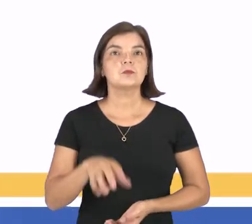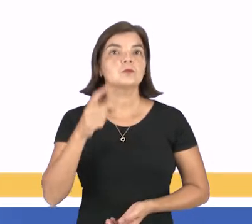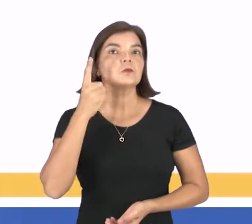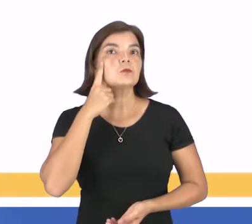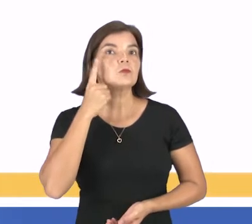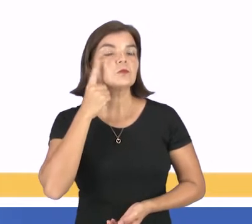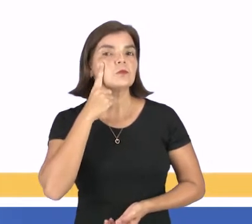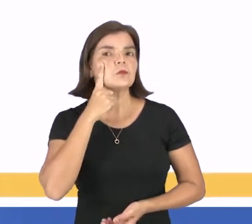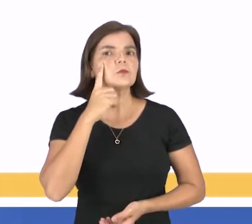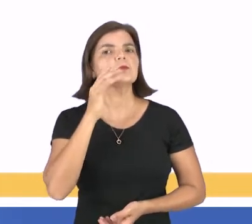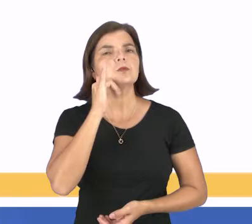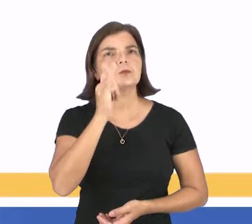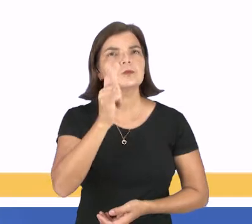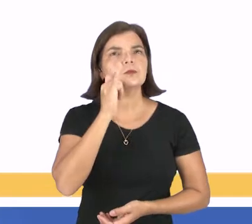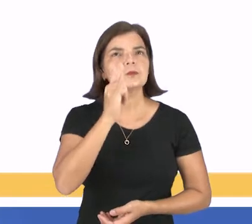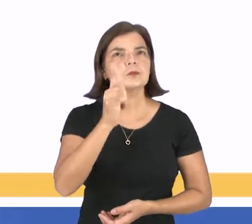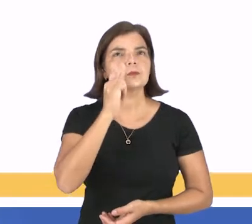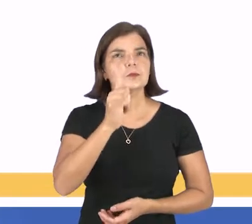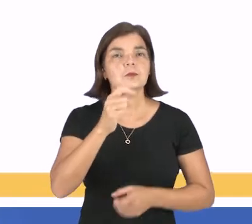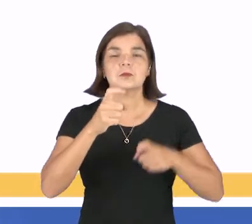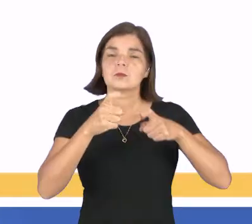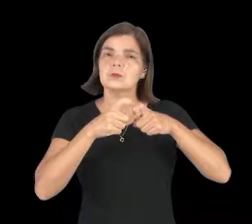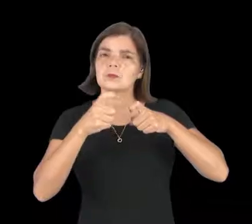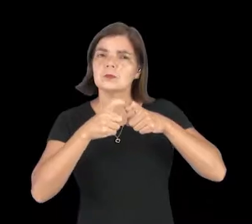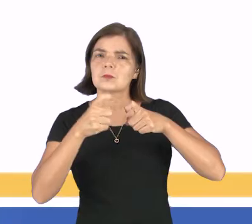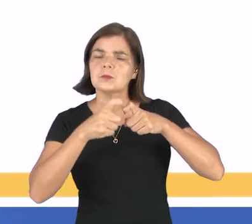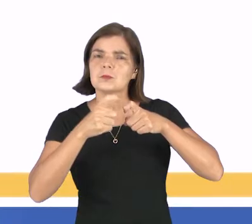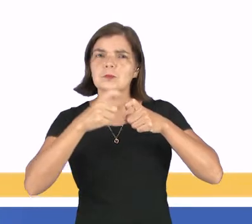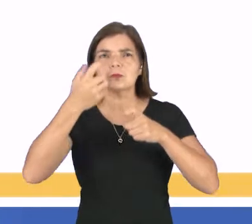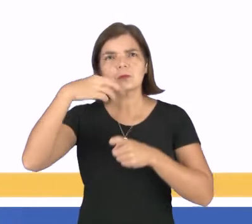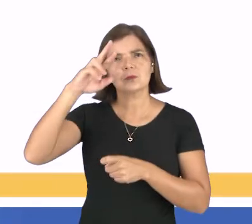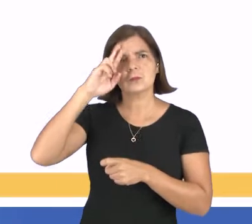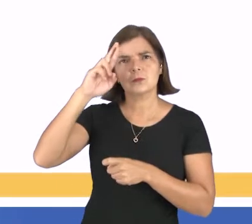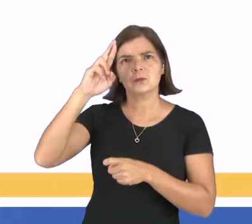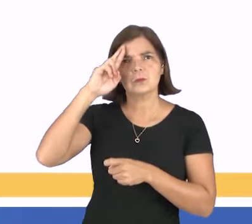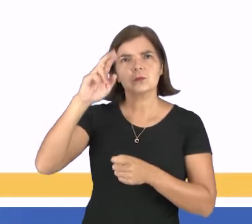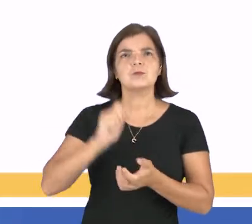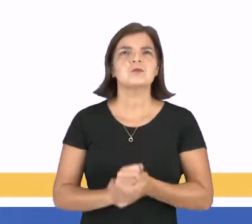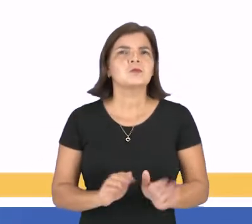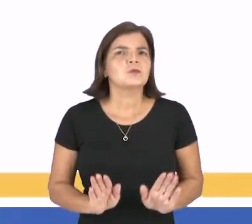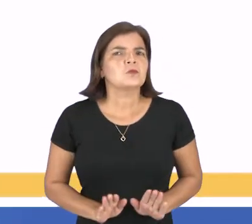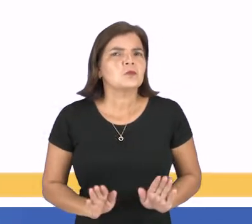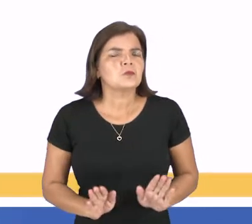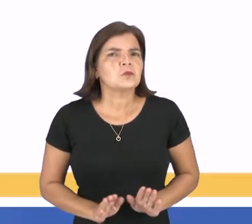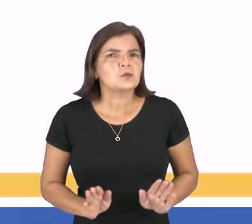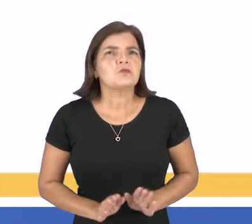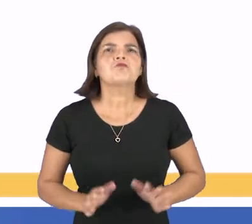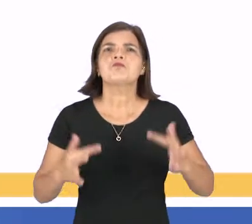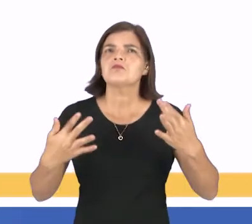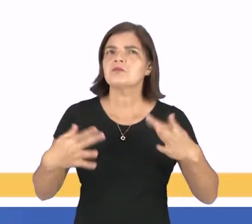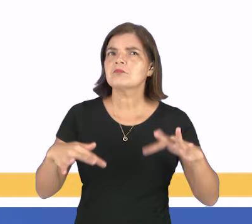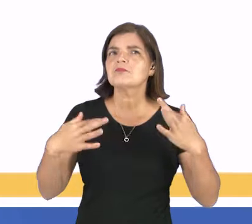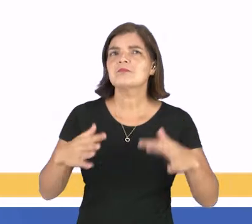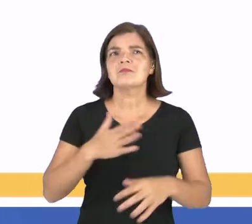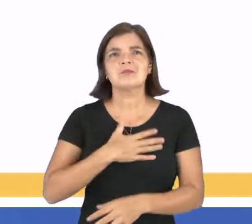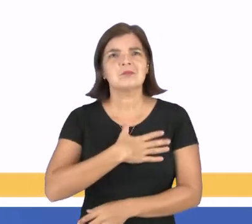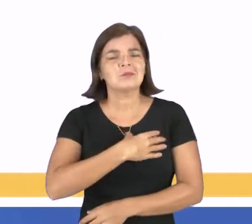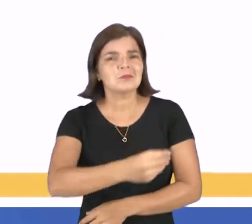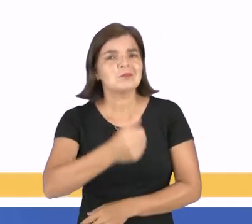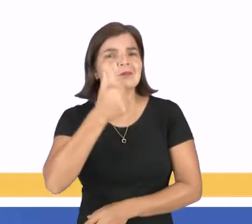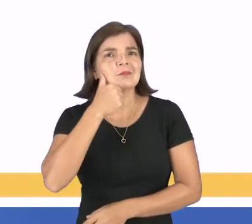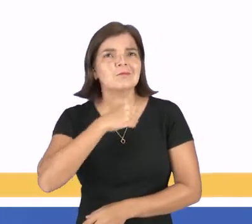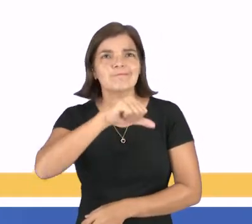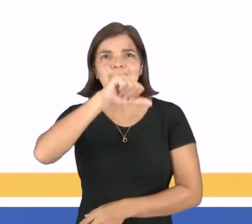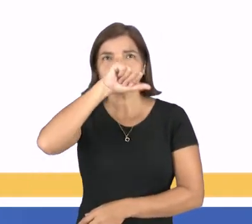Escute o que tô dizendo, seu doutor, seu coroné, de fome tão padecendo, meus filhos e